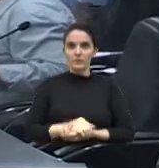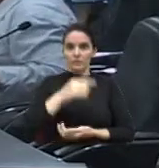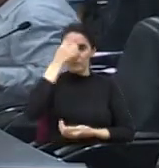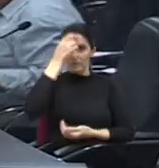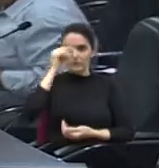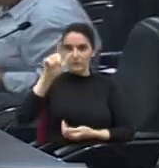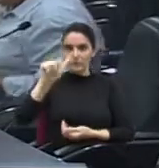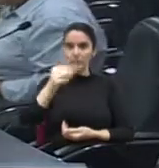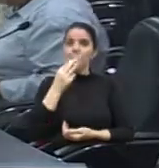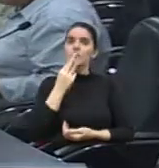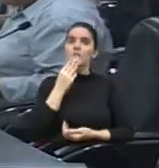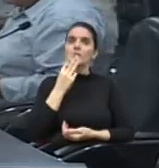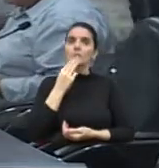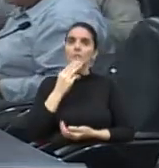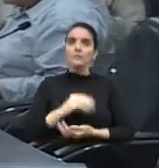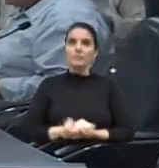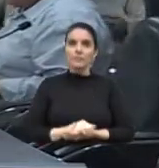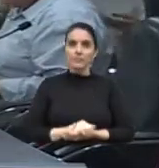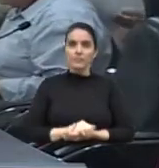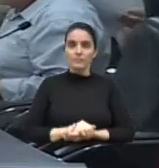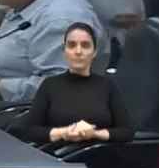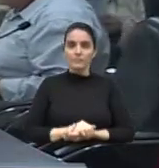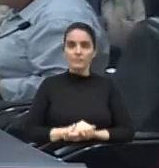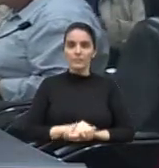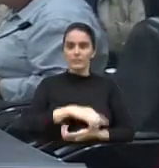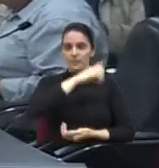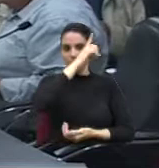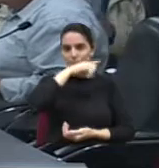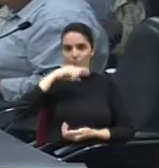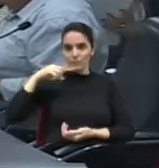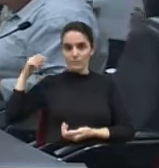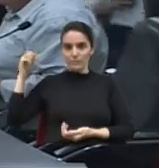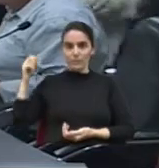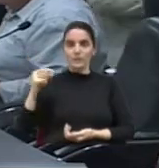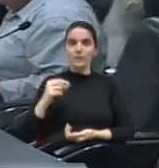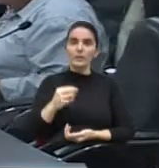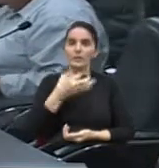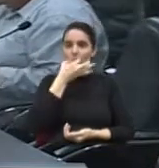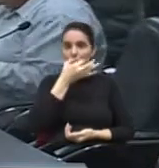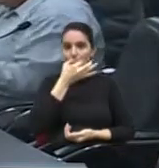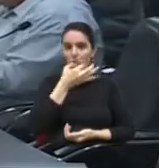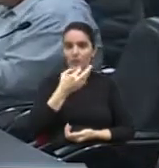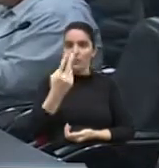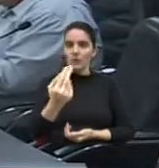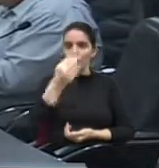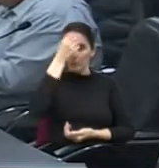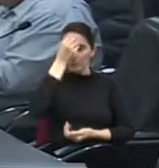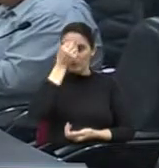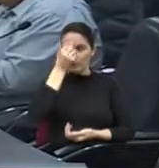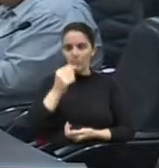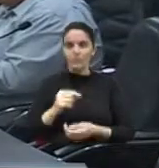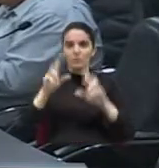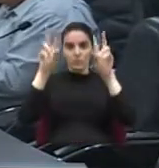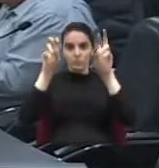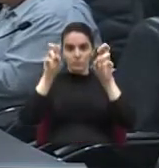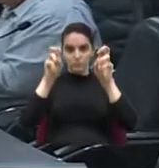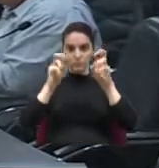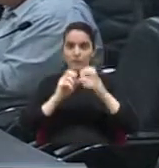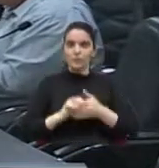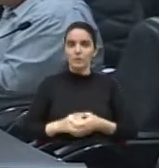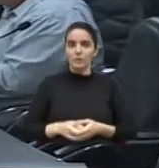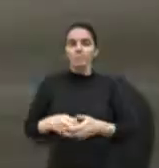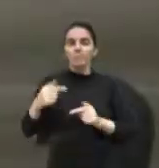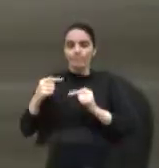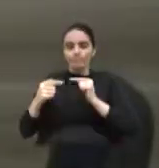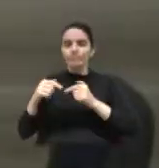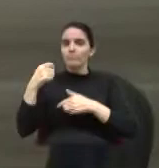Vaguinho. Fazer das palavras da doutora Mayra as minhas, dizer que realmente é um assunto complexo, vereador Cleito.